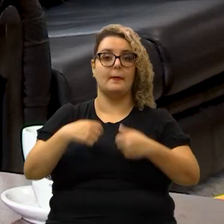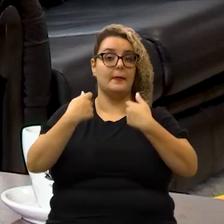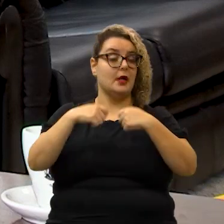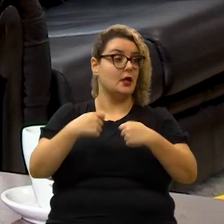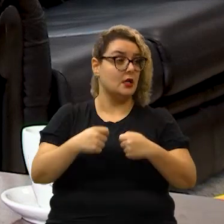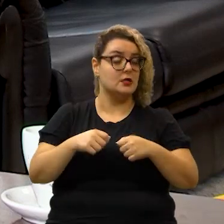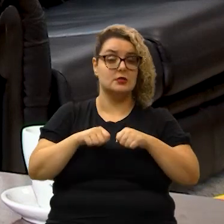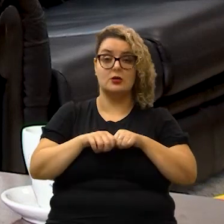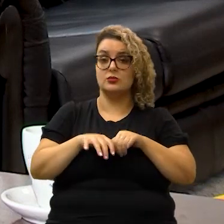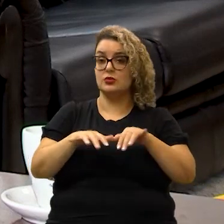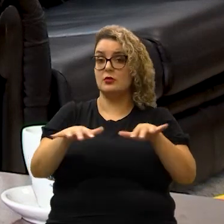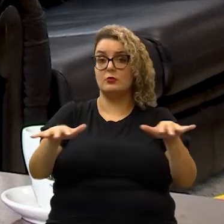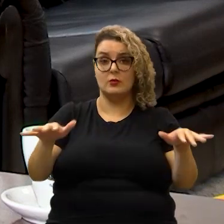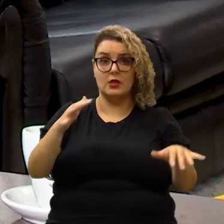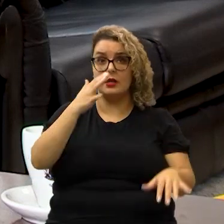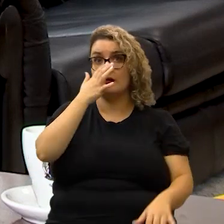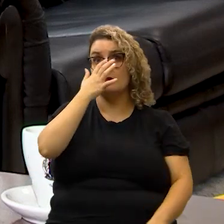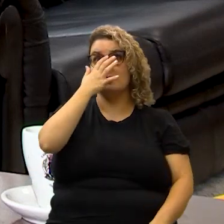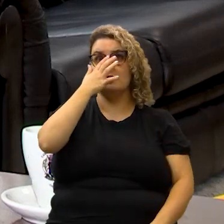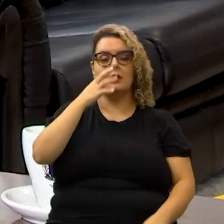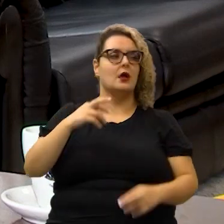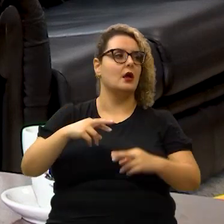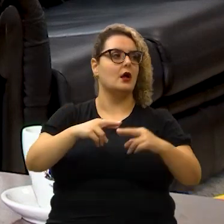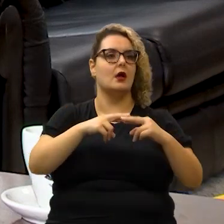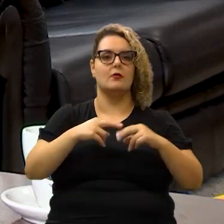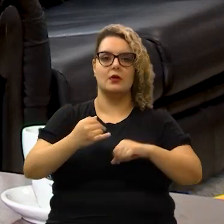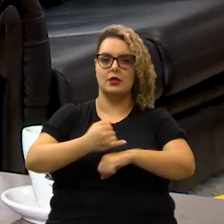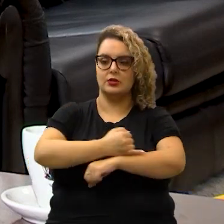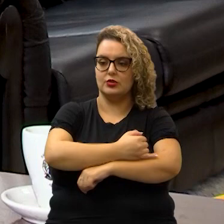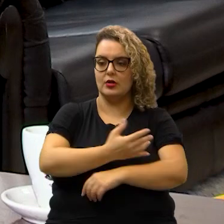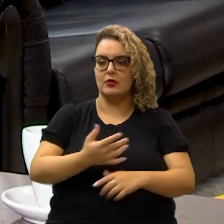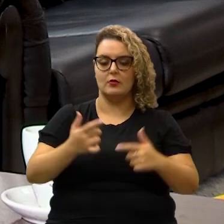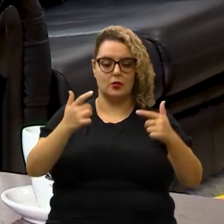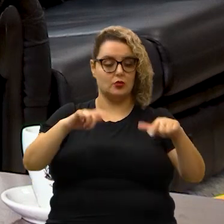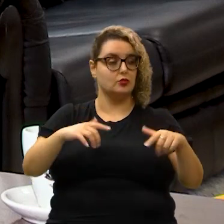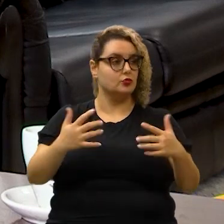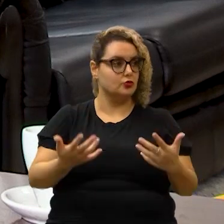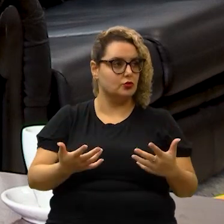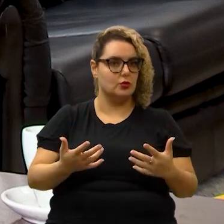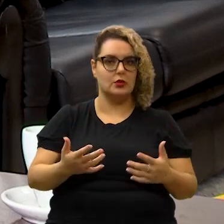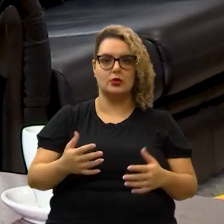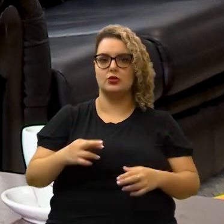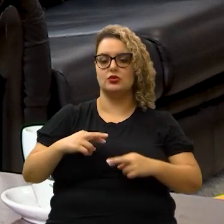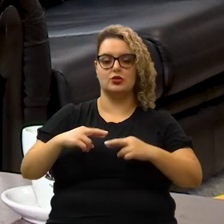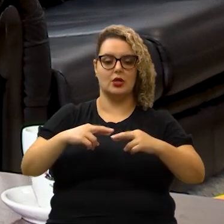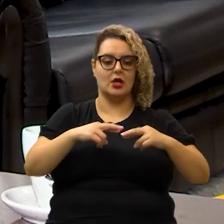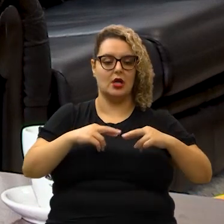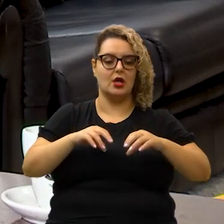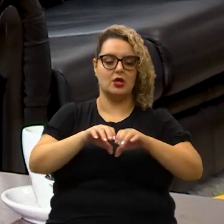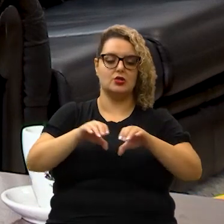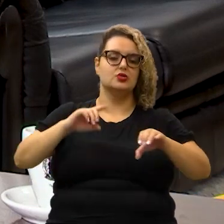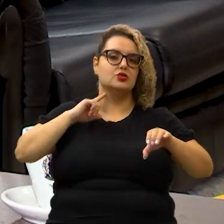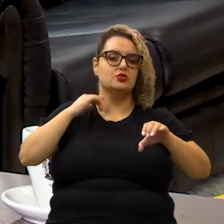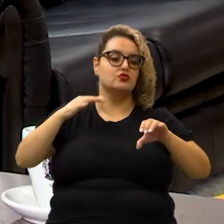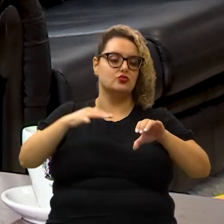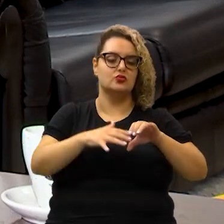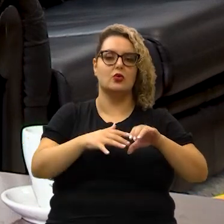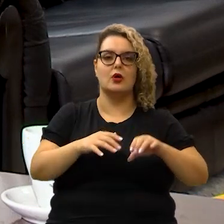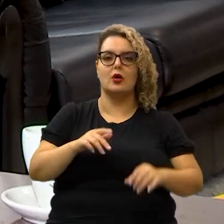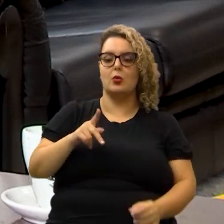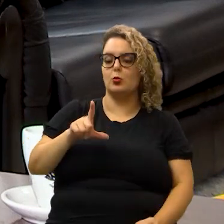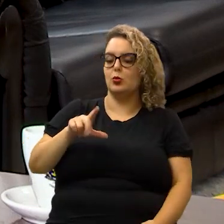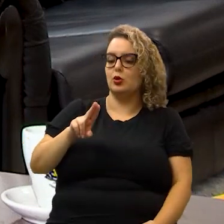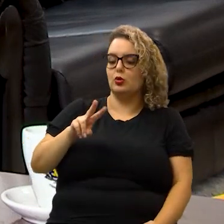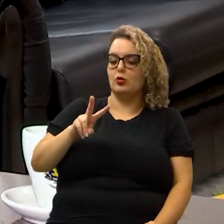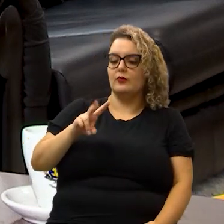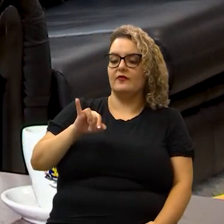ampliar a infraestrutura daquele local, que vai desde rede de esgoto, galeria pluvial, ampliar a